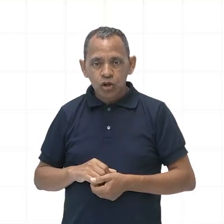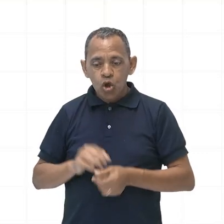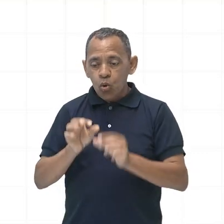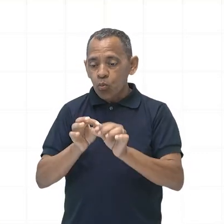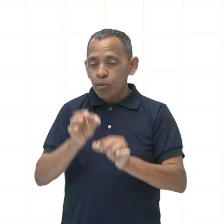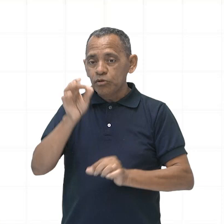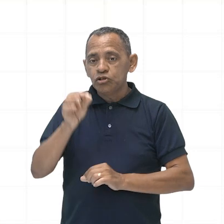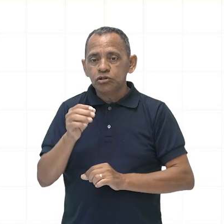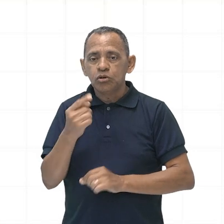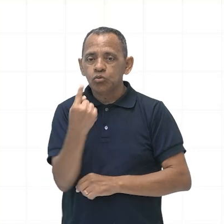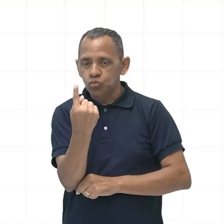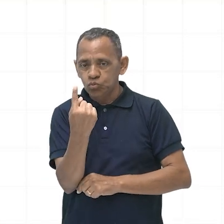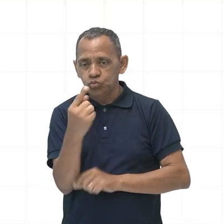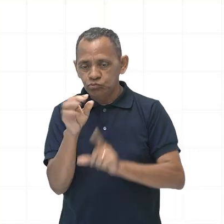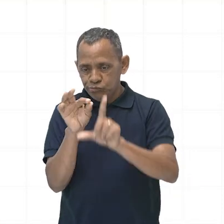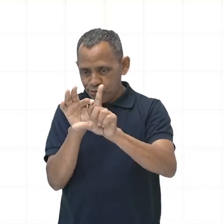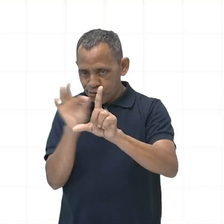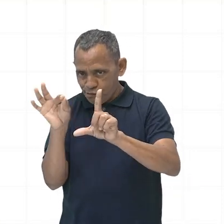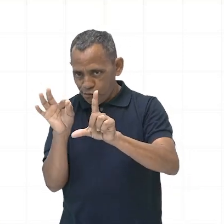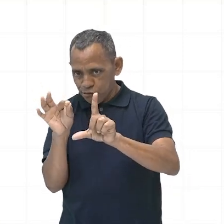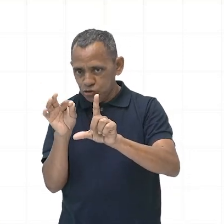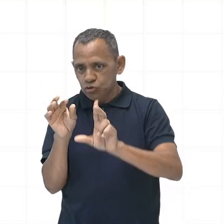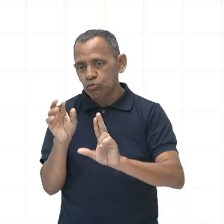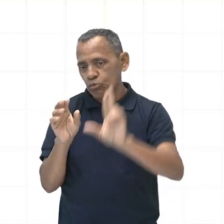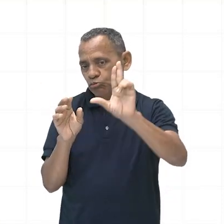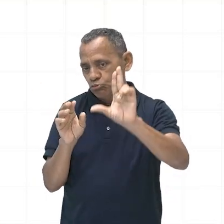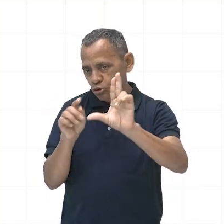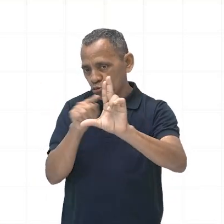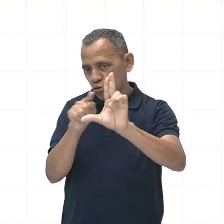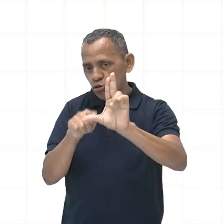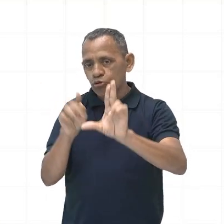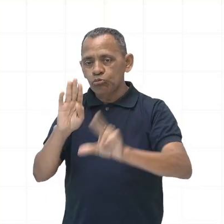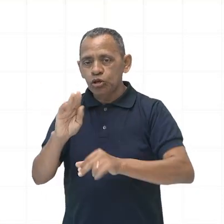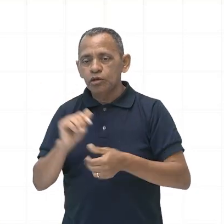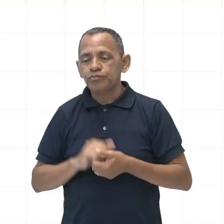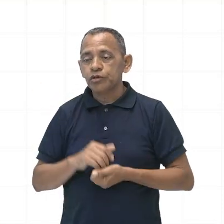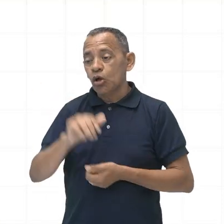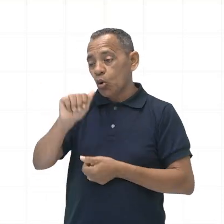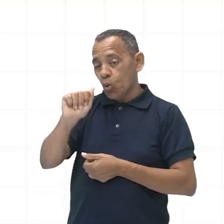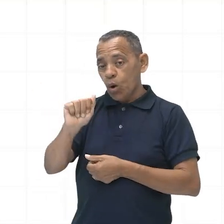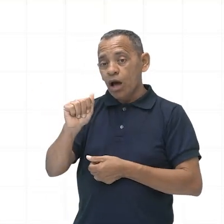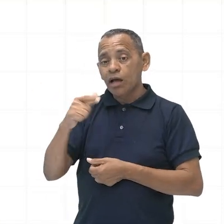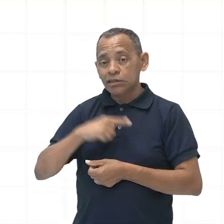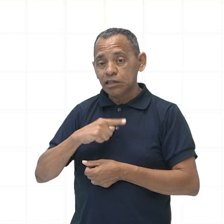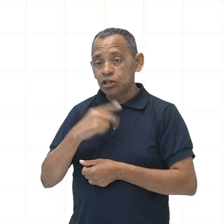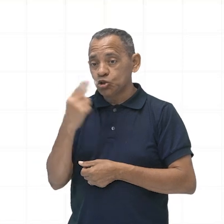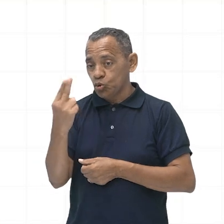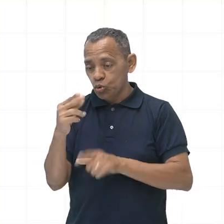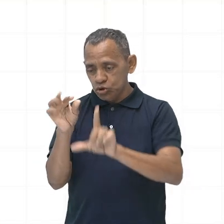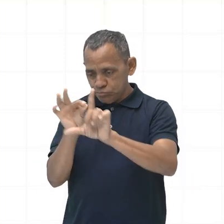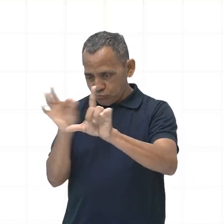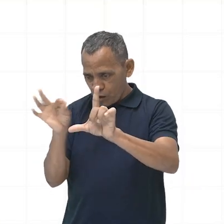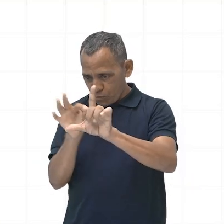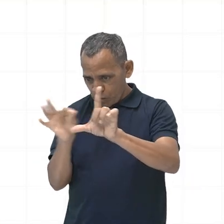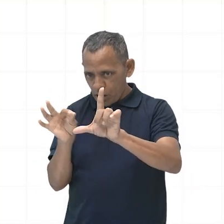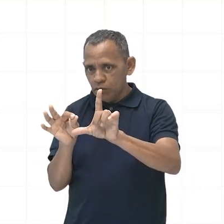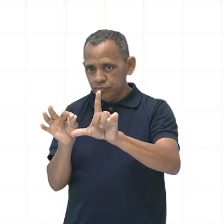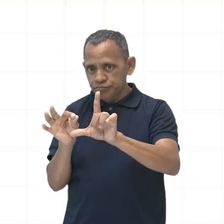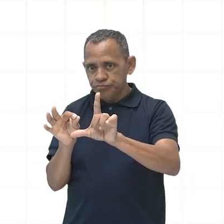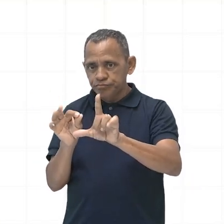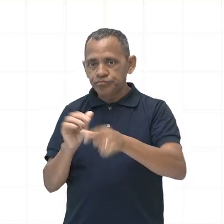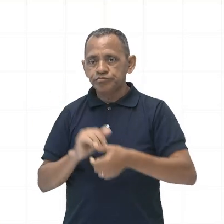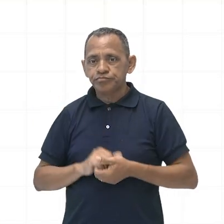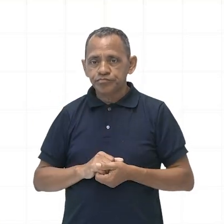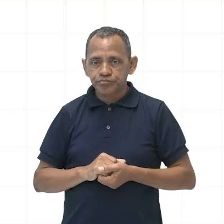um tracinho para representar o ângulo B. O ângulo A tem 2, então significa que esse ângulo A' também é igual